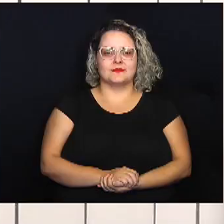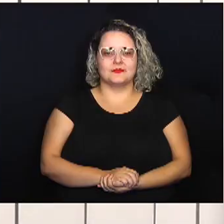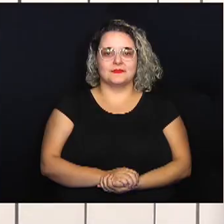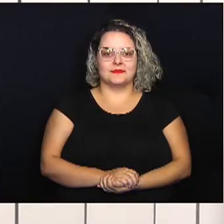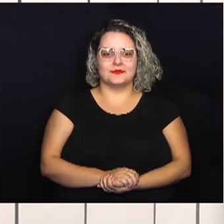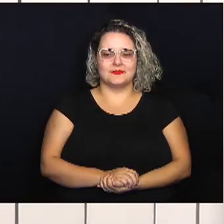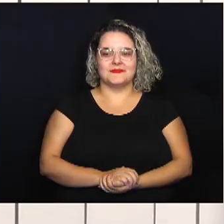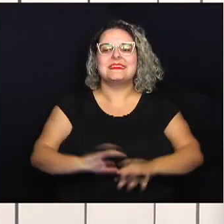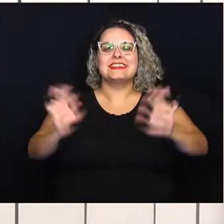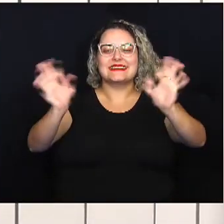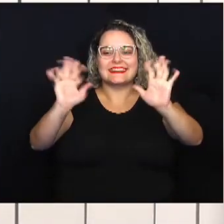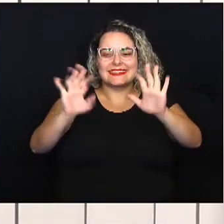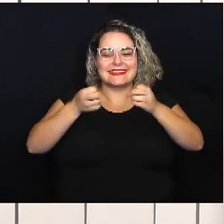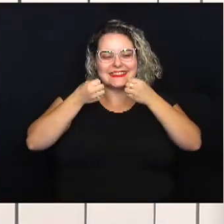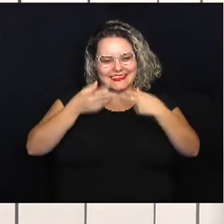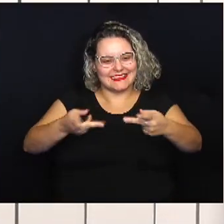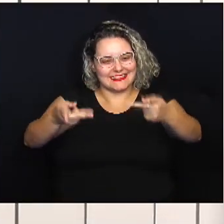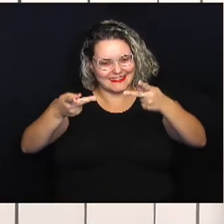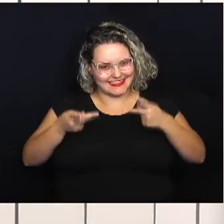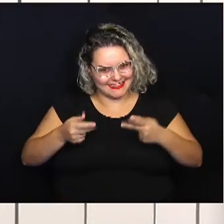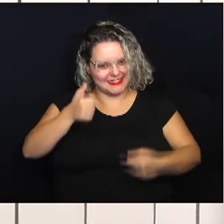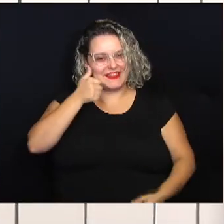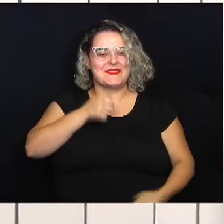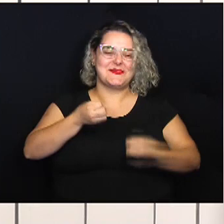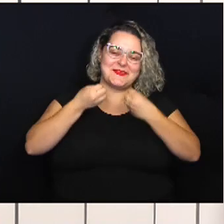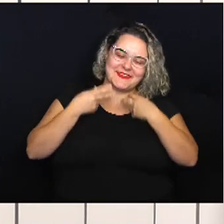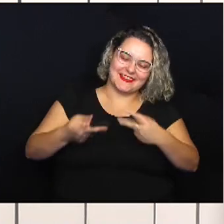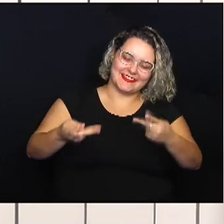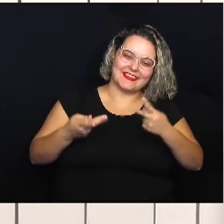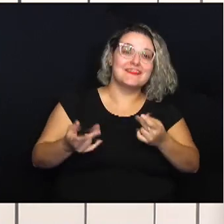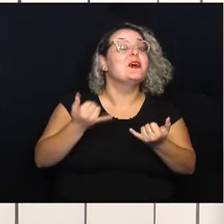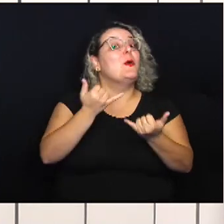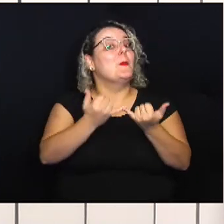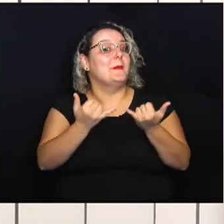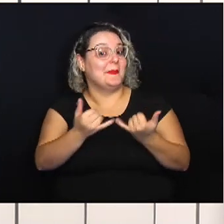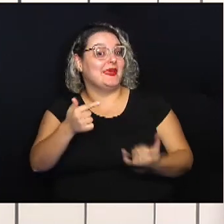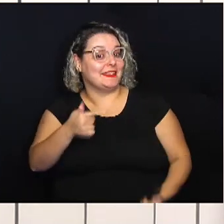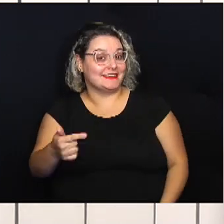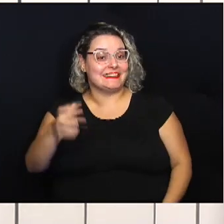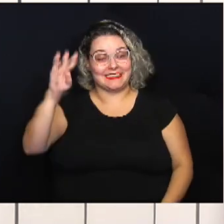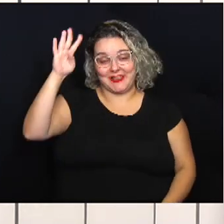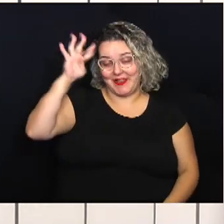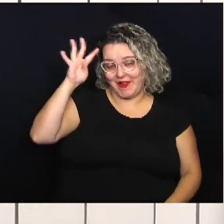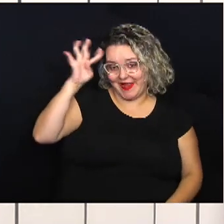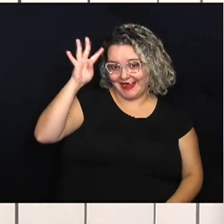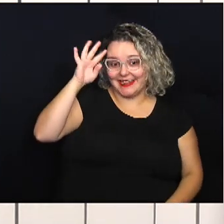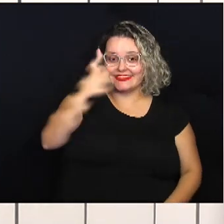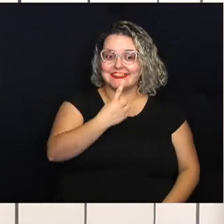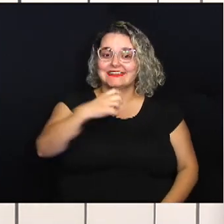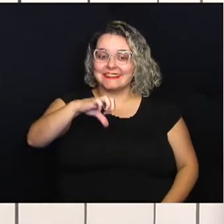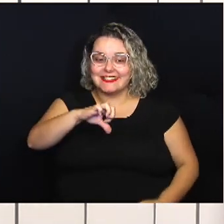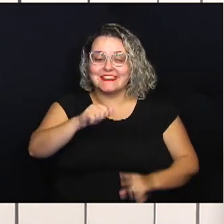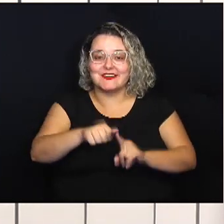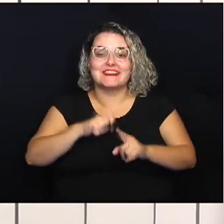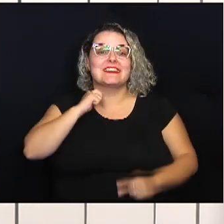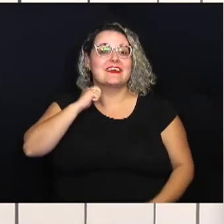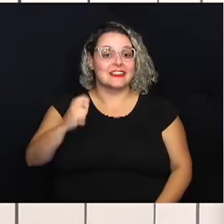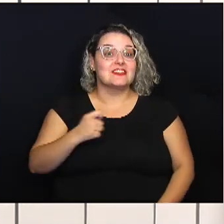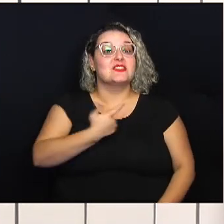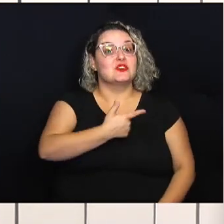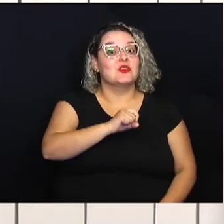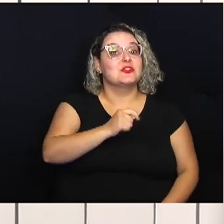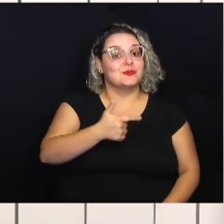Olá, seja bem-vinda, seja bem-vindo. Chegamos ao meio da semana, quarta-feira, 19 de abril de